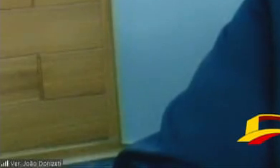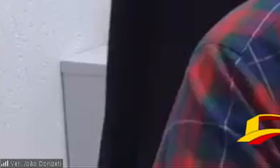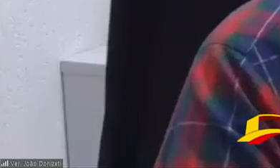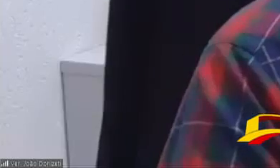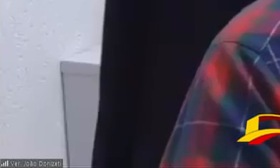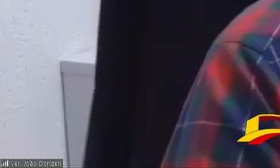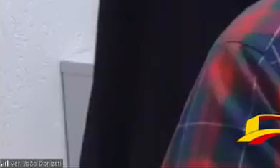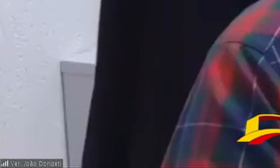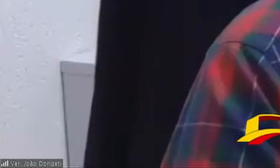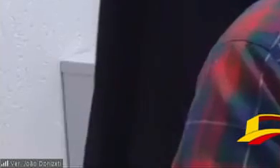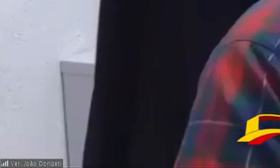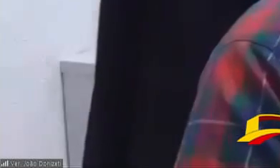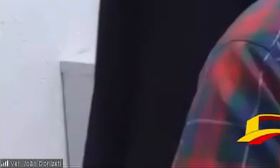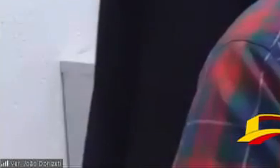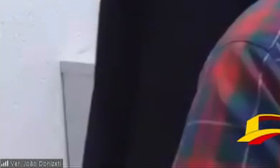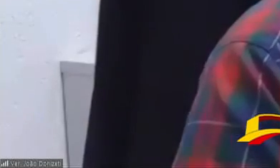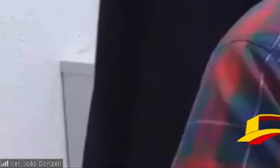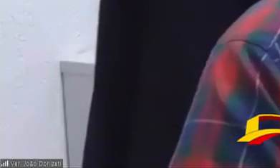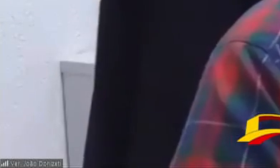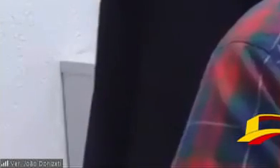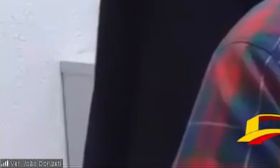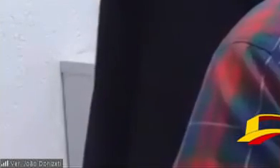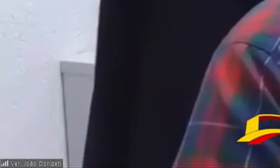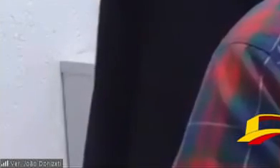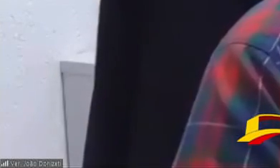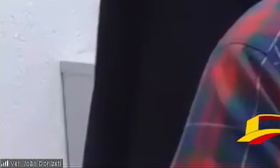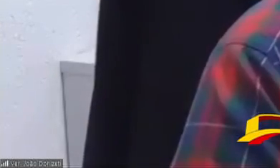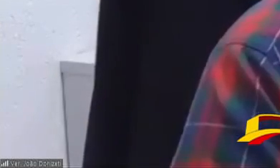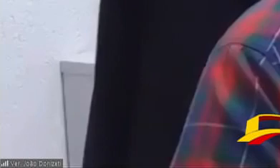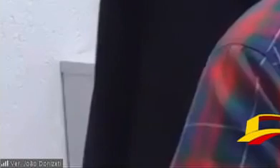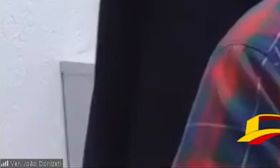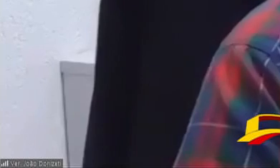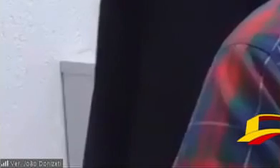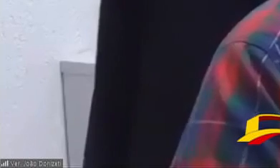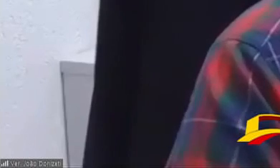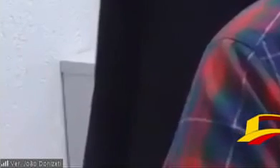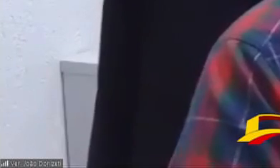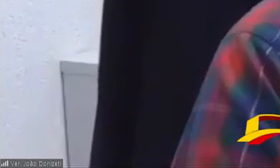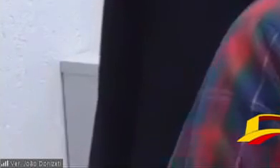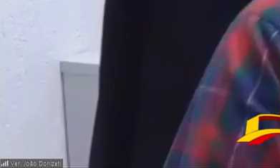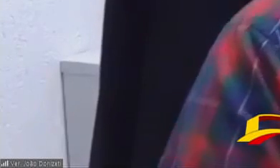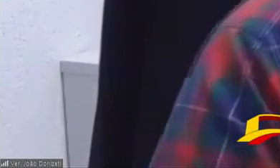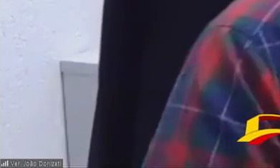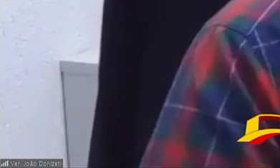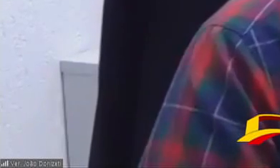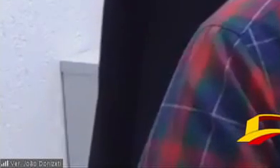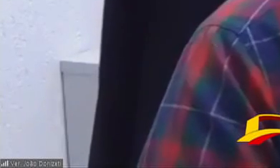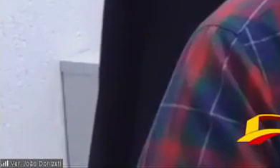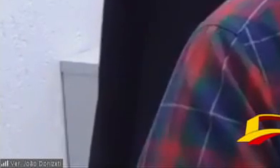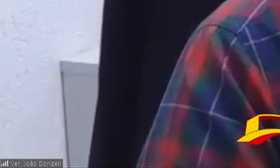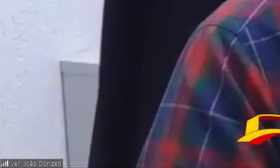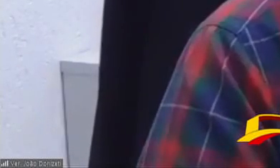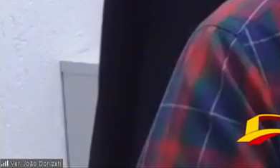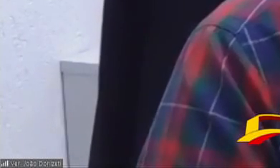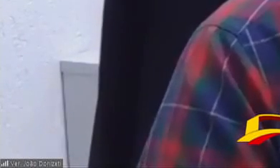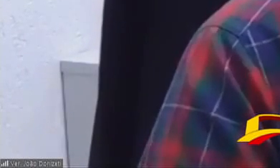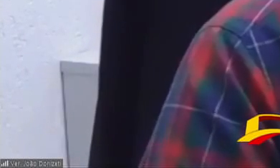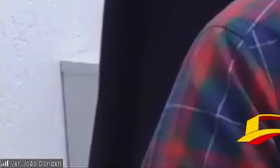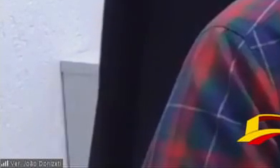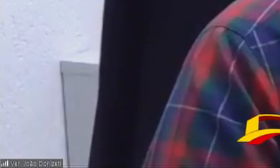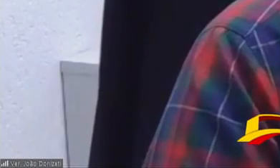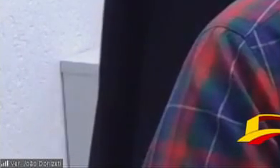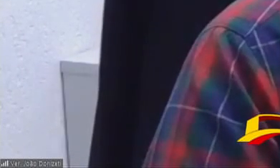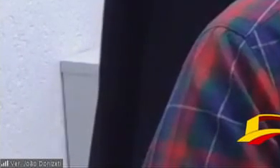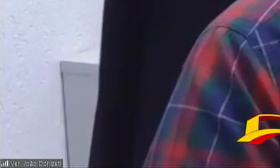Senhores vereadores, Cícero e Luiz, vocês estão cobertos de razão. Realmente, a